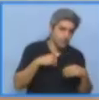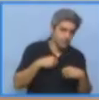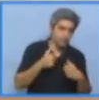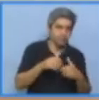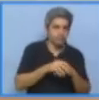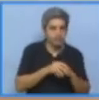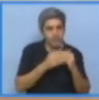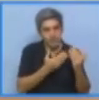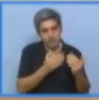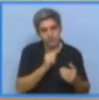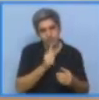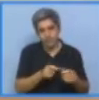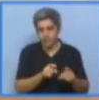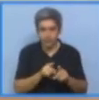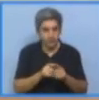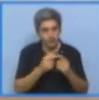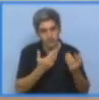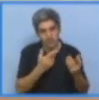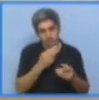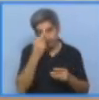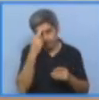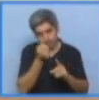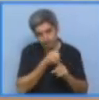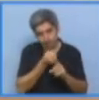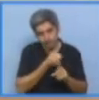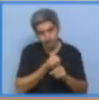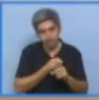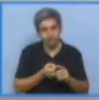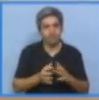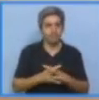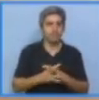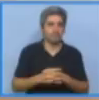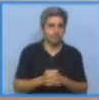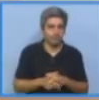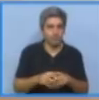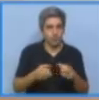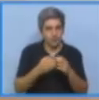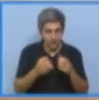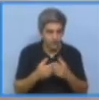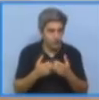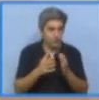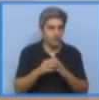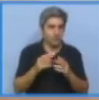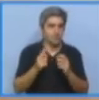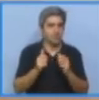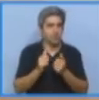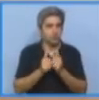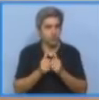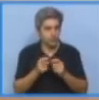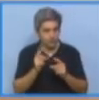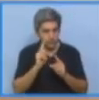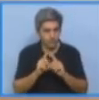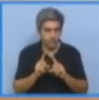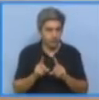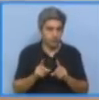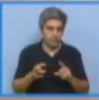também os parabéns aos vencidos pela luta, pela convivência, pela disputa em si, não é? É